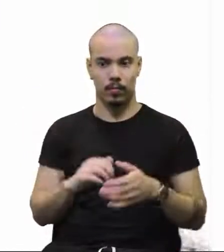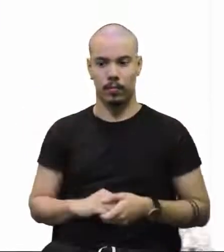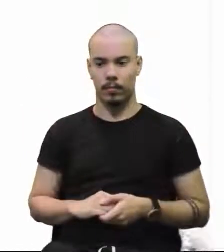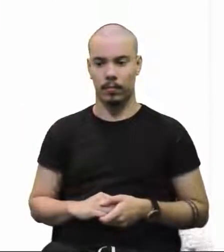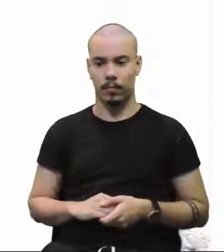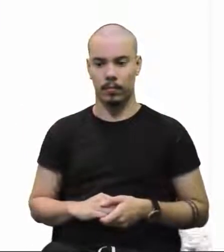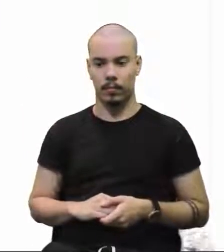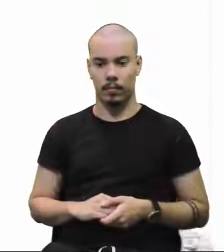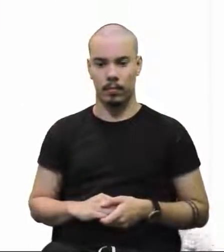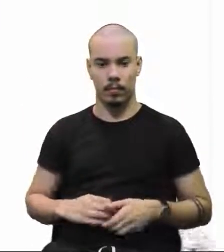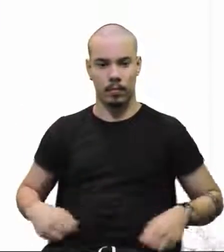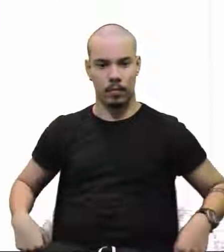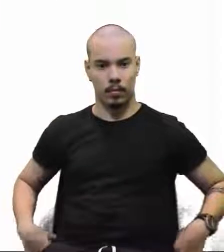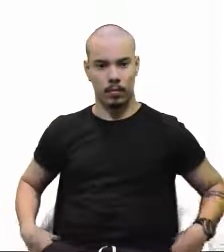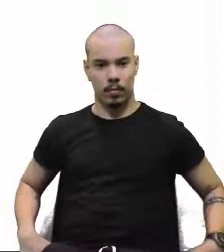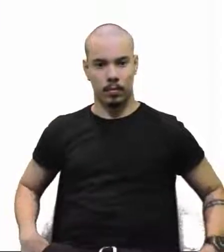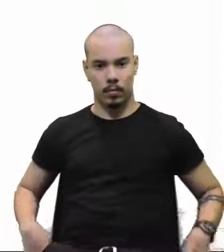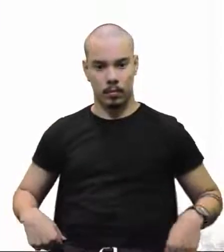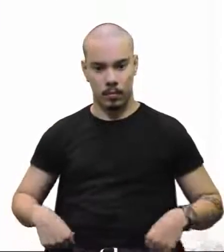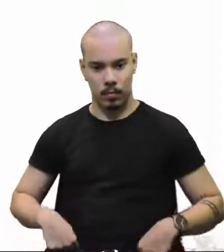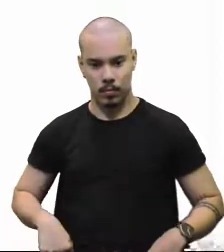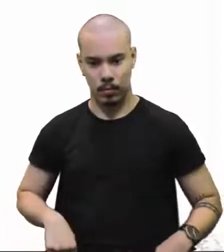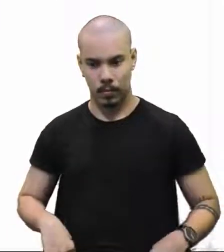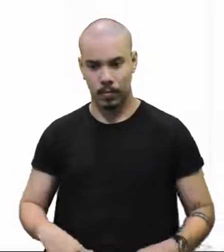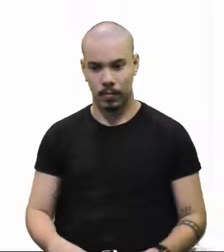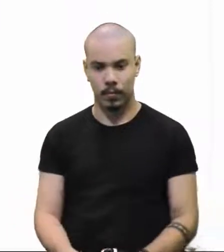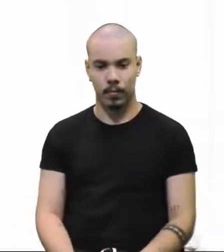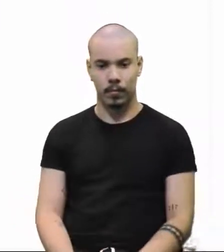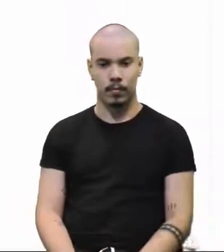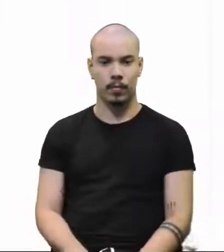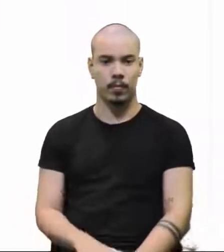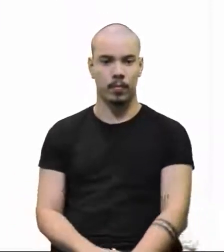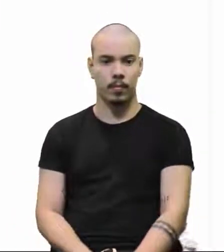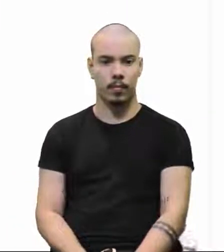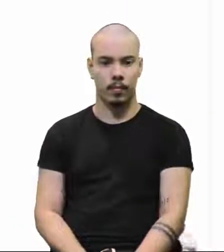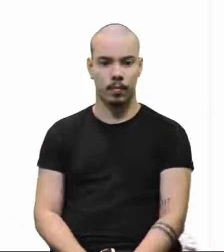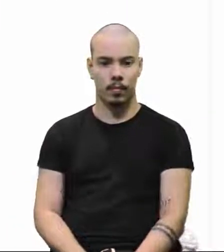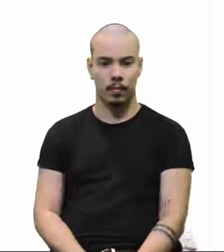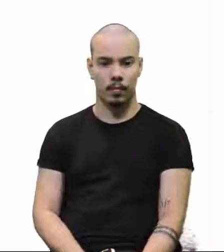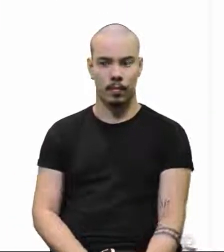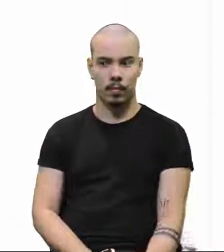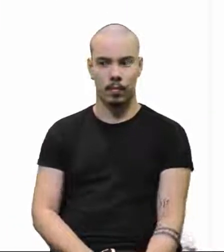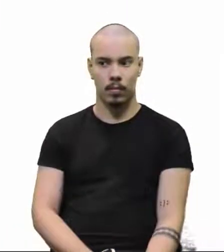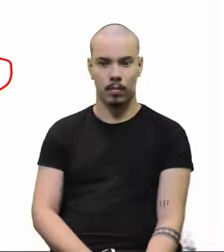isso? Justamente. Dá uma olhadinha lá, só para confirmar, mas acho que é isso mesmo.